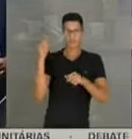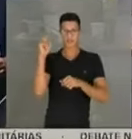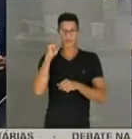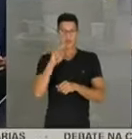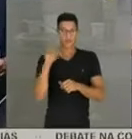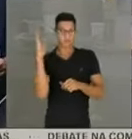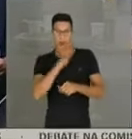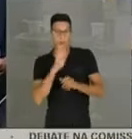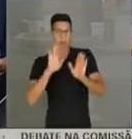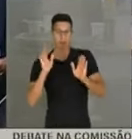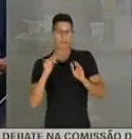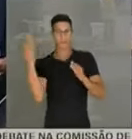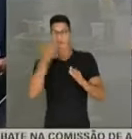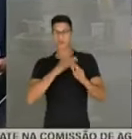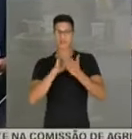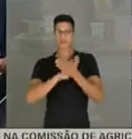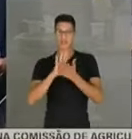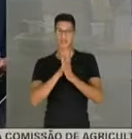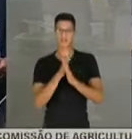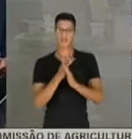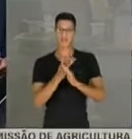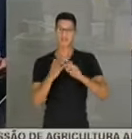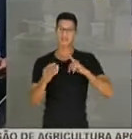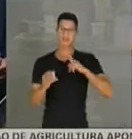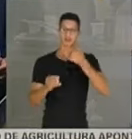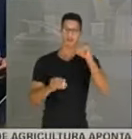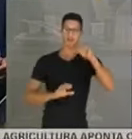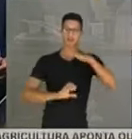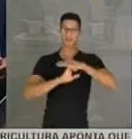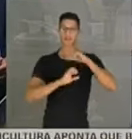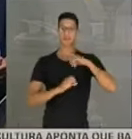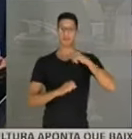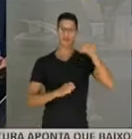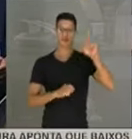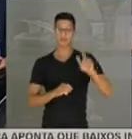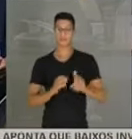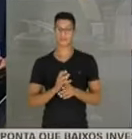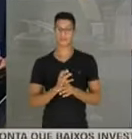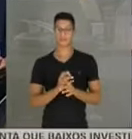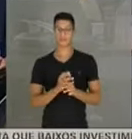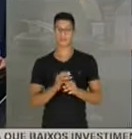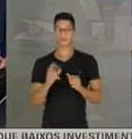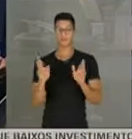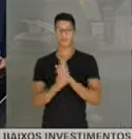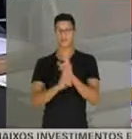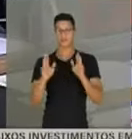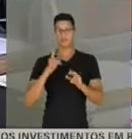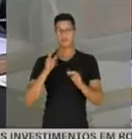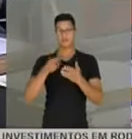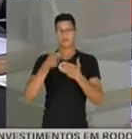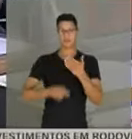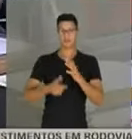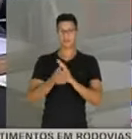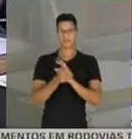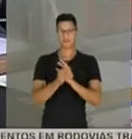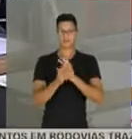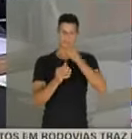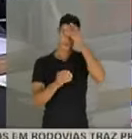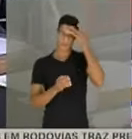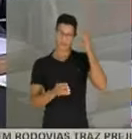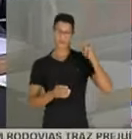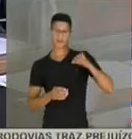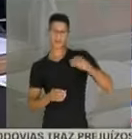mal nenhum, não prova nada. Tinha alguma outra empresa lá? Bom, a relação que eu tenho aqui são das pessoas